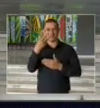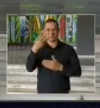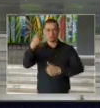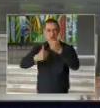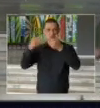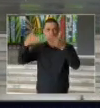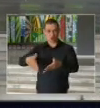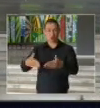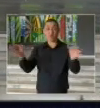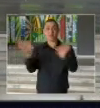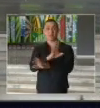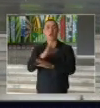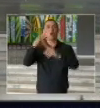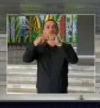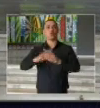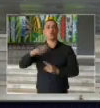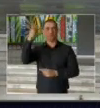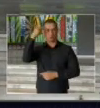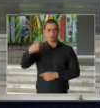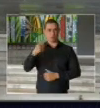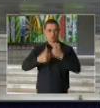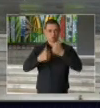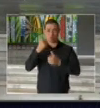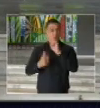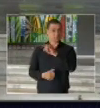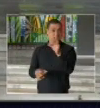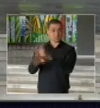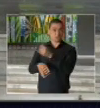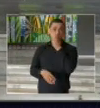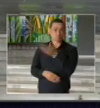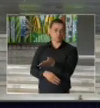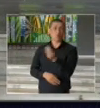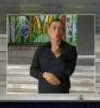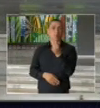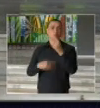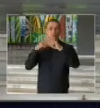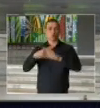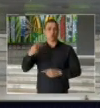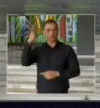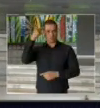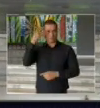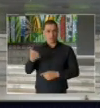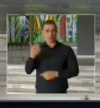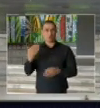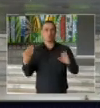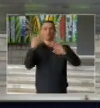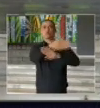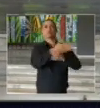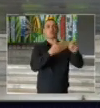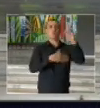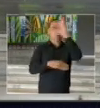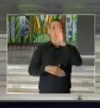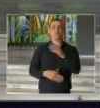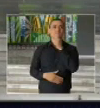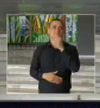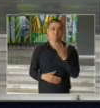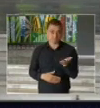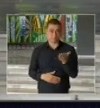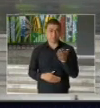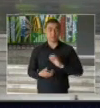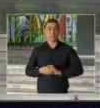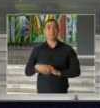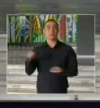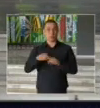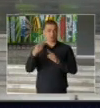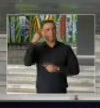Luiz César Morales, treta. Não tenho o que falar, não tenho o que fazer, ô João Dória. Faz a sua, faz o seu trabalho. Cuida da